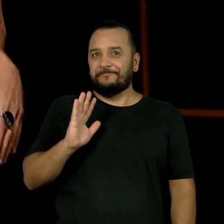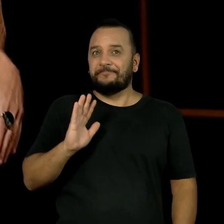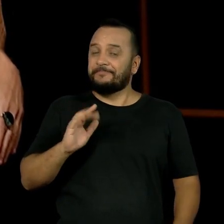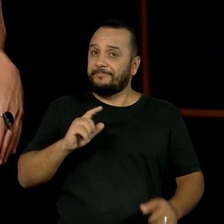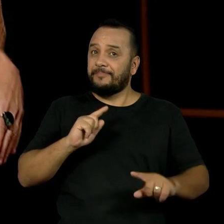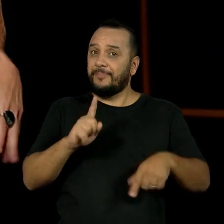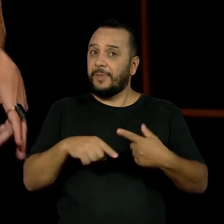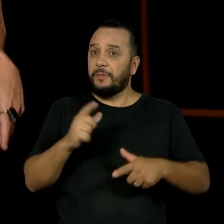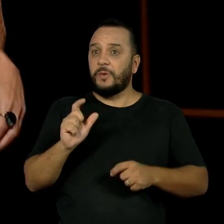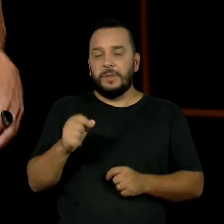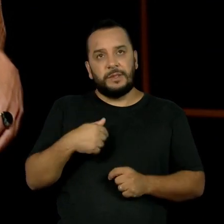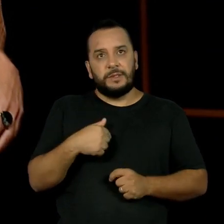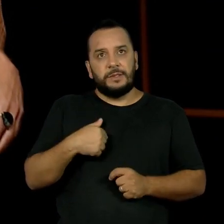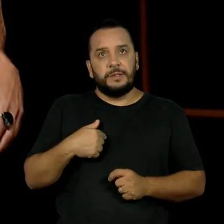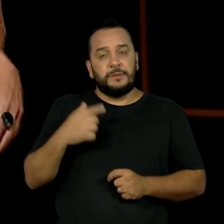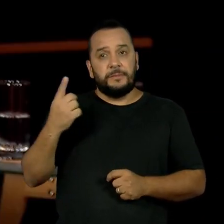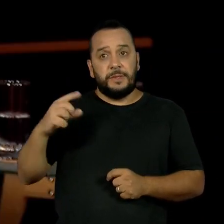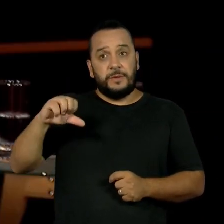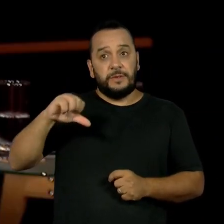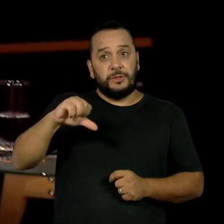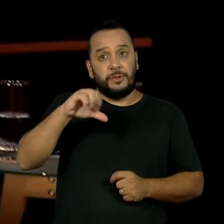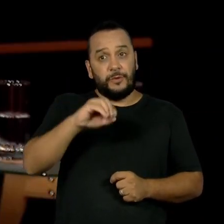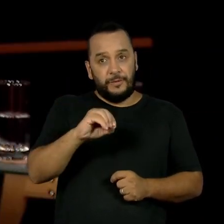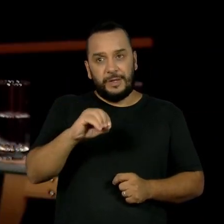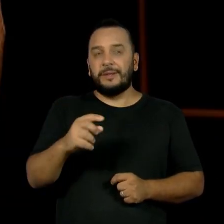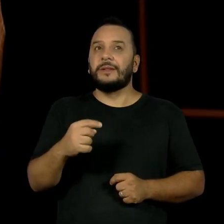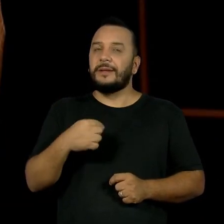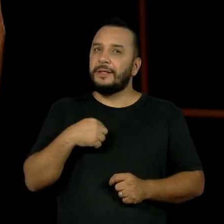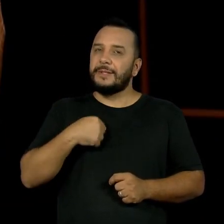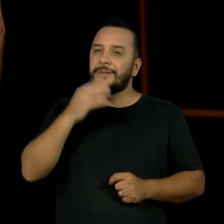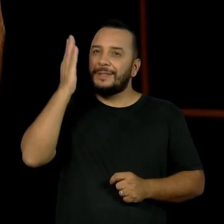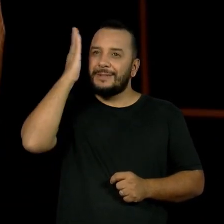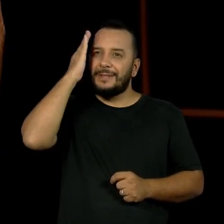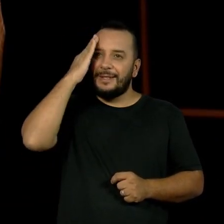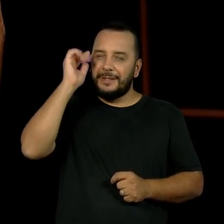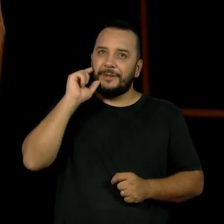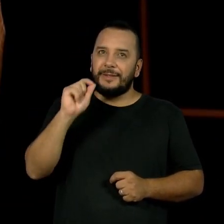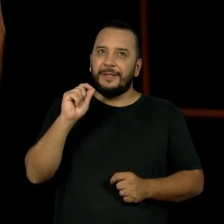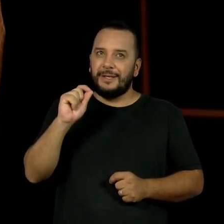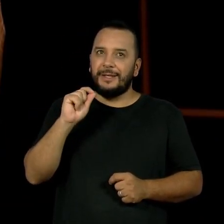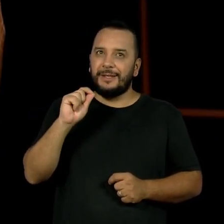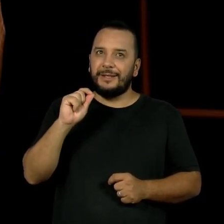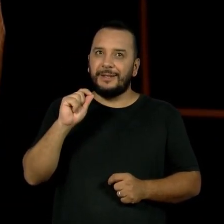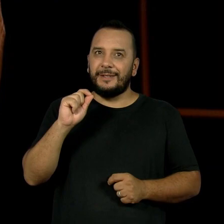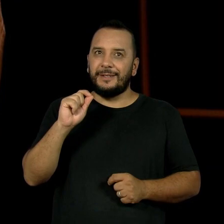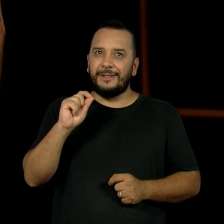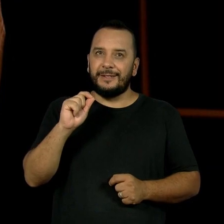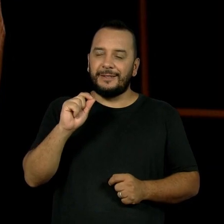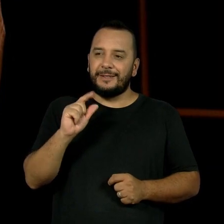depois, nos começos dos anos 90, eu soube que ia ter